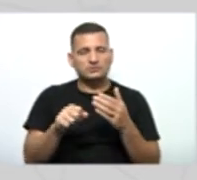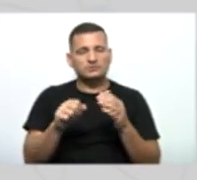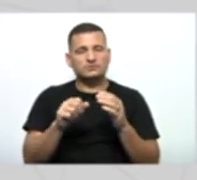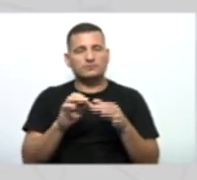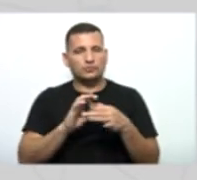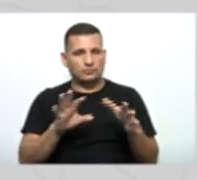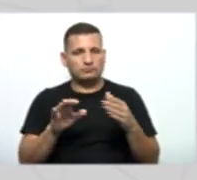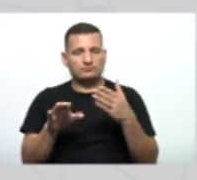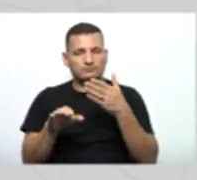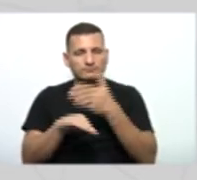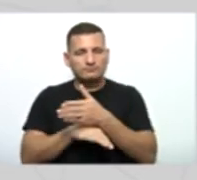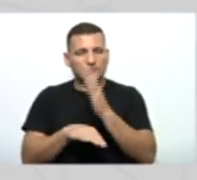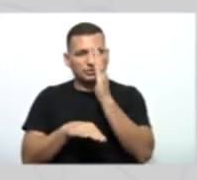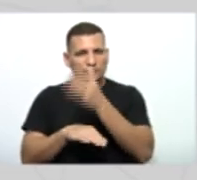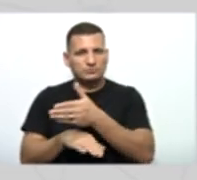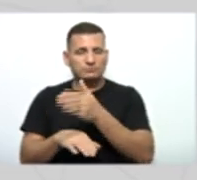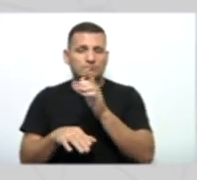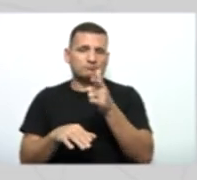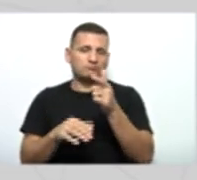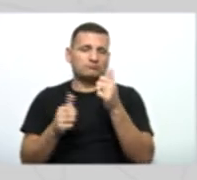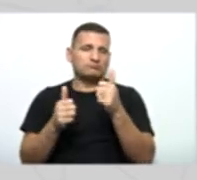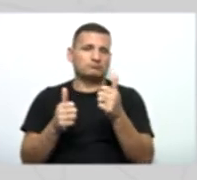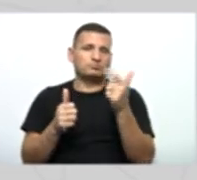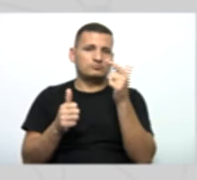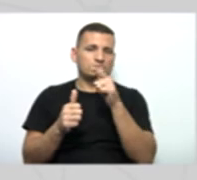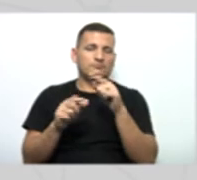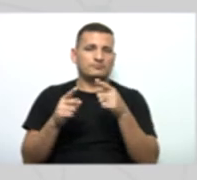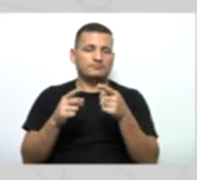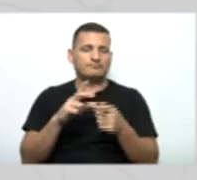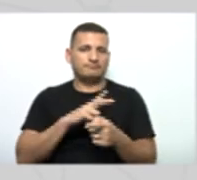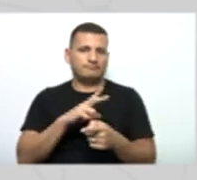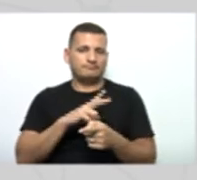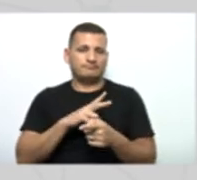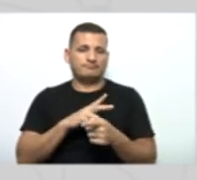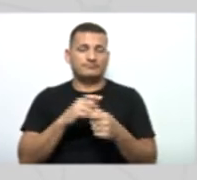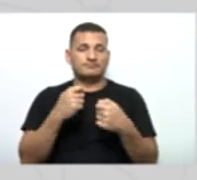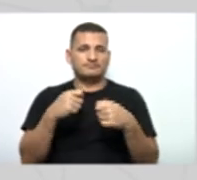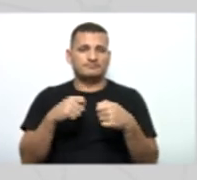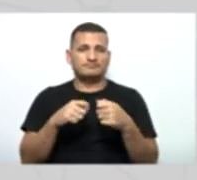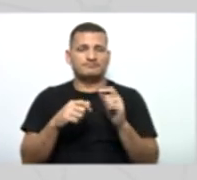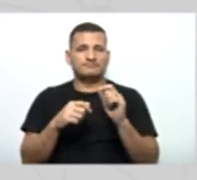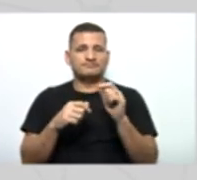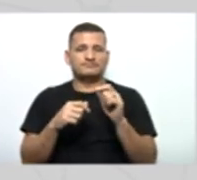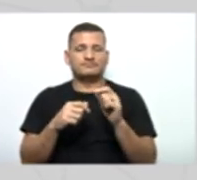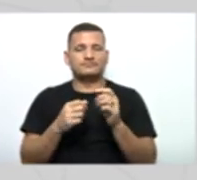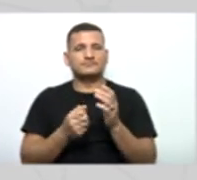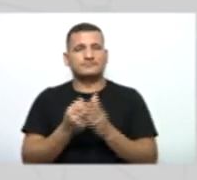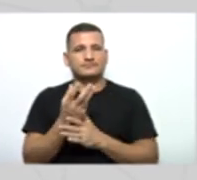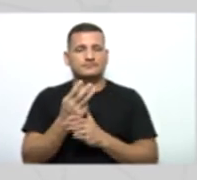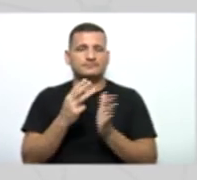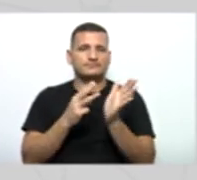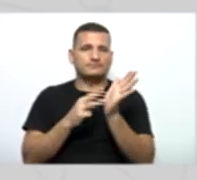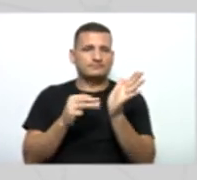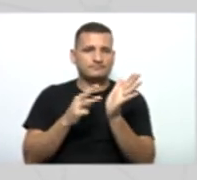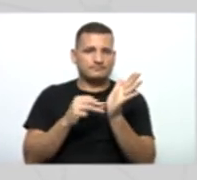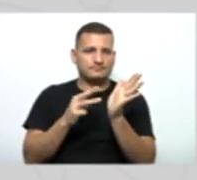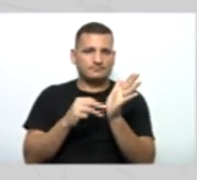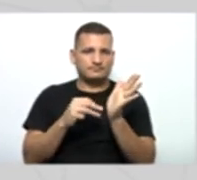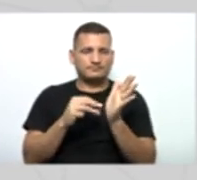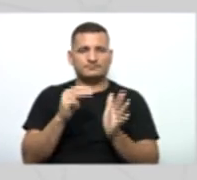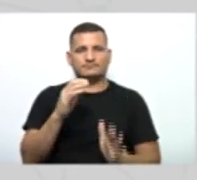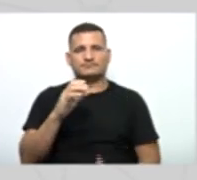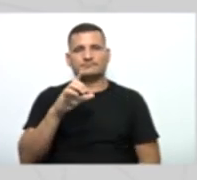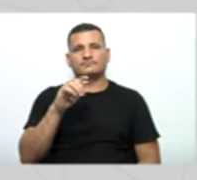vai conseguir realizar esse acesso. Mas para acessar o atributo do tipo privado, você vai precisar criar o método da